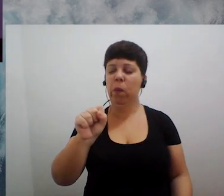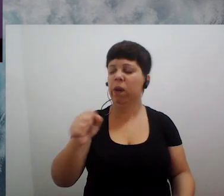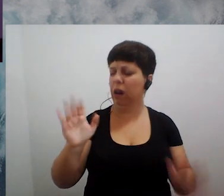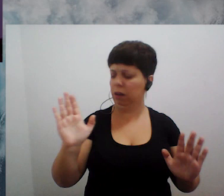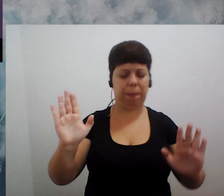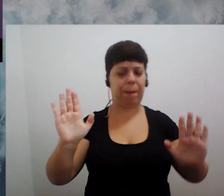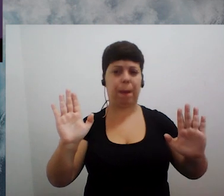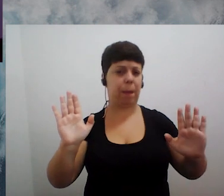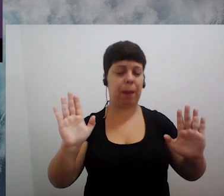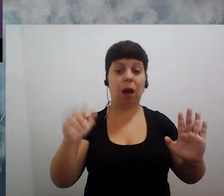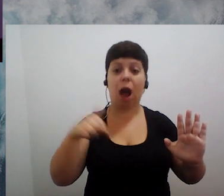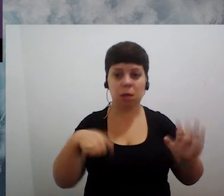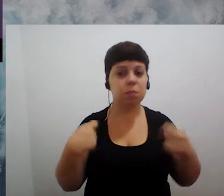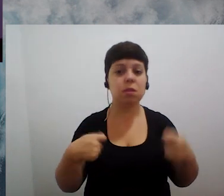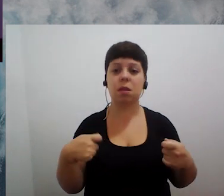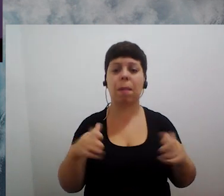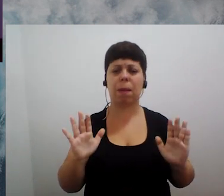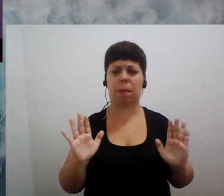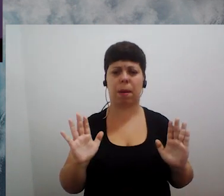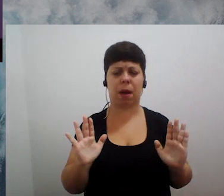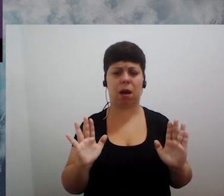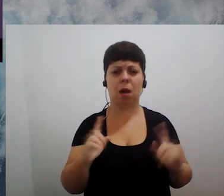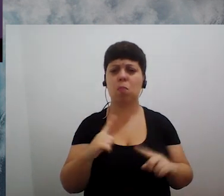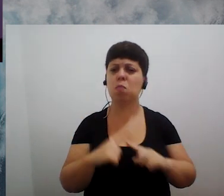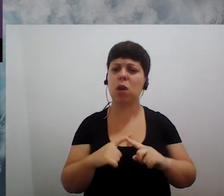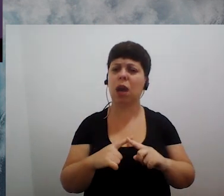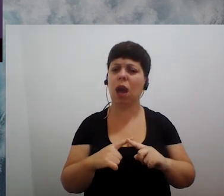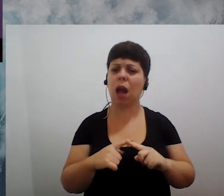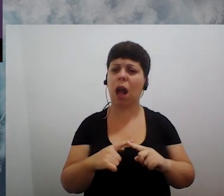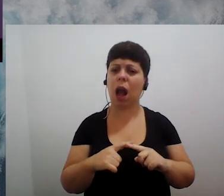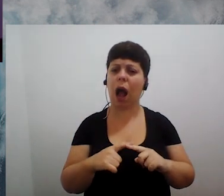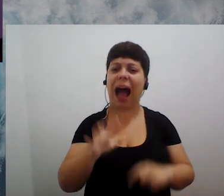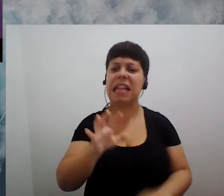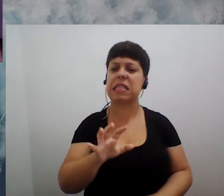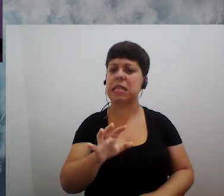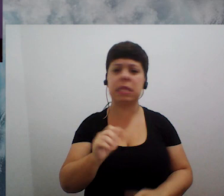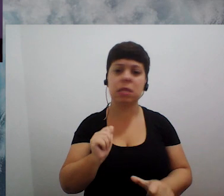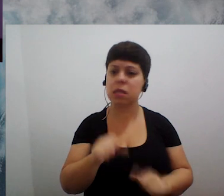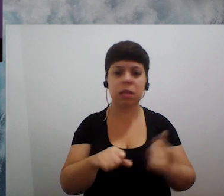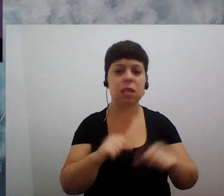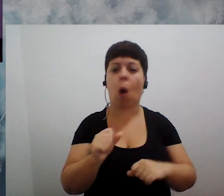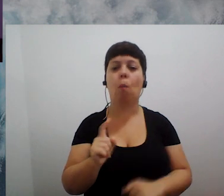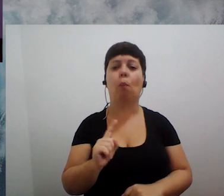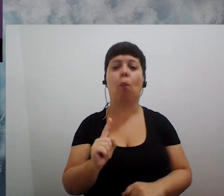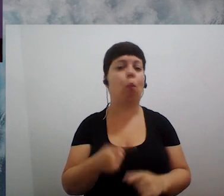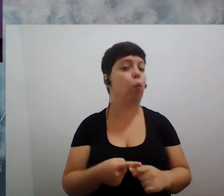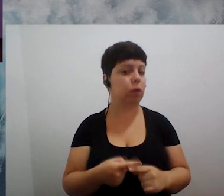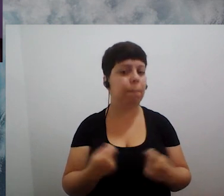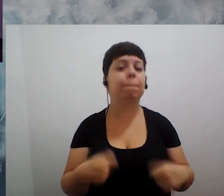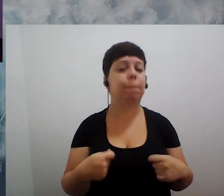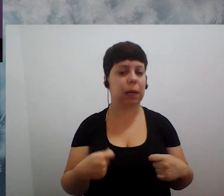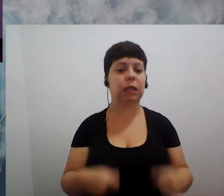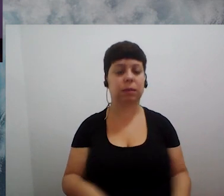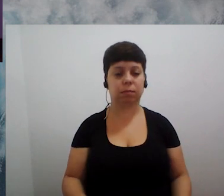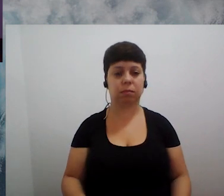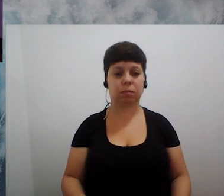Bastante tempo atrás, a gente tem que continuar questionando e se perguntar por que que a gente não muda essa realidade, né?